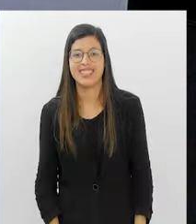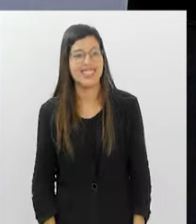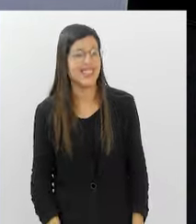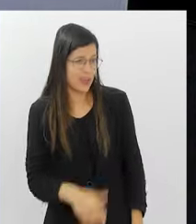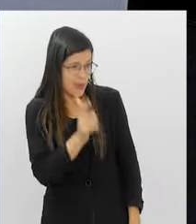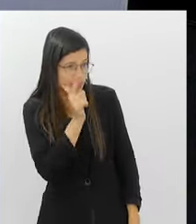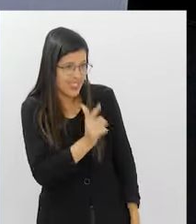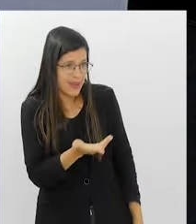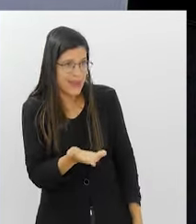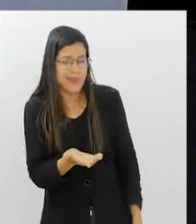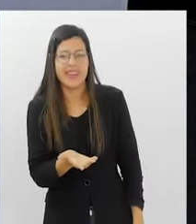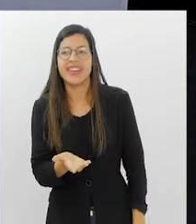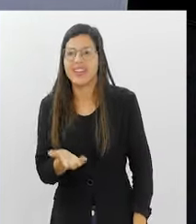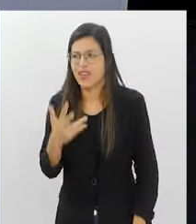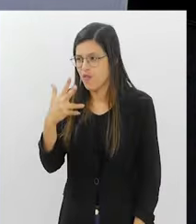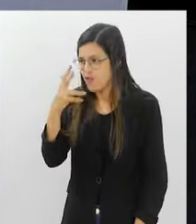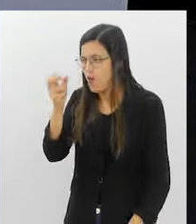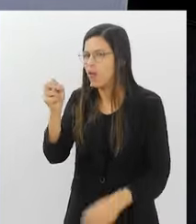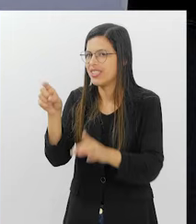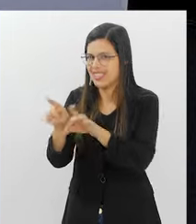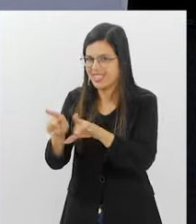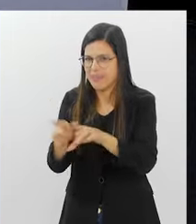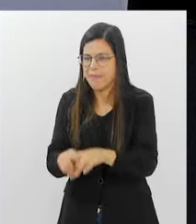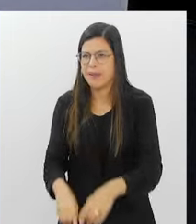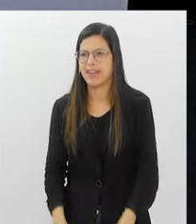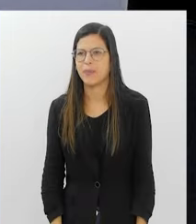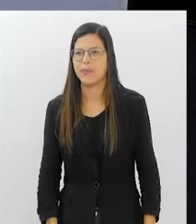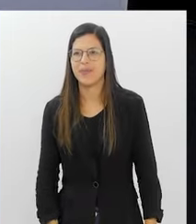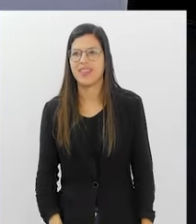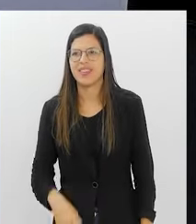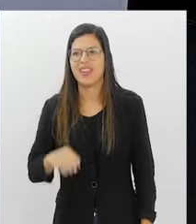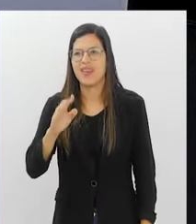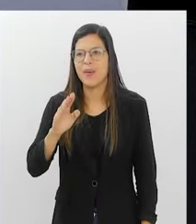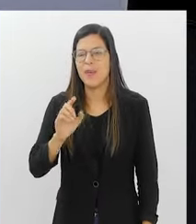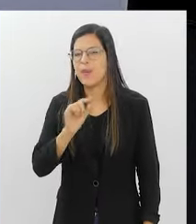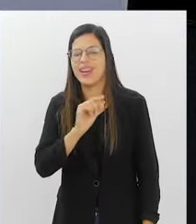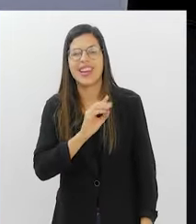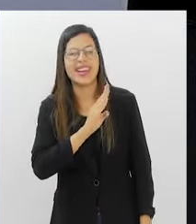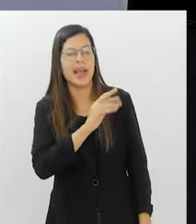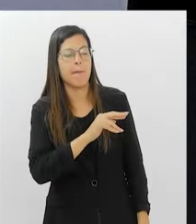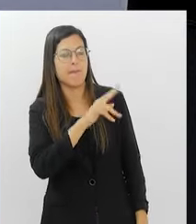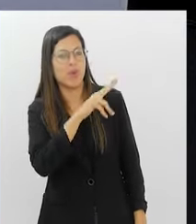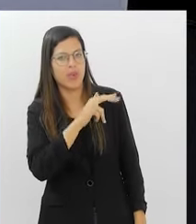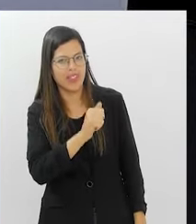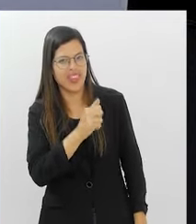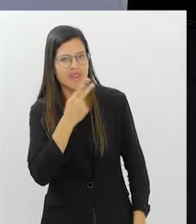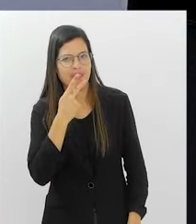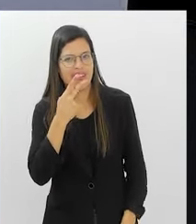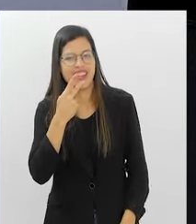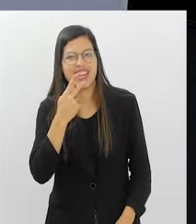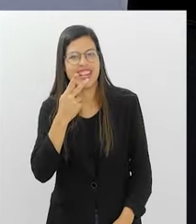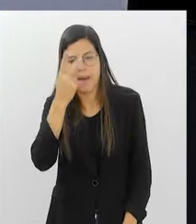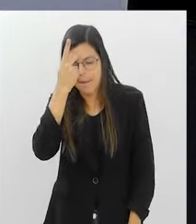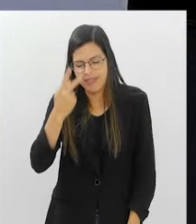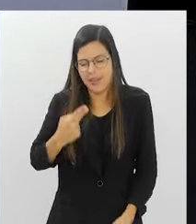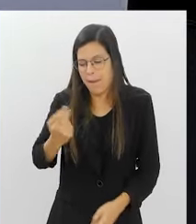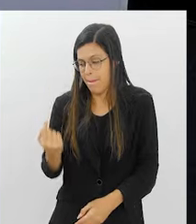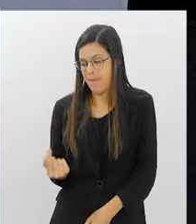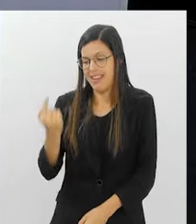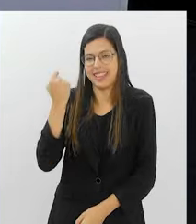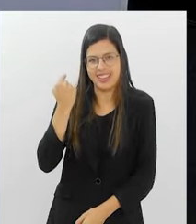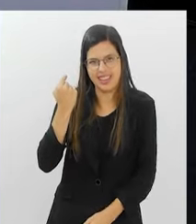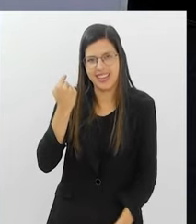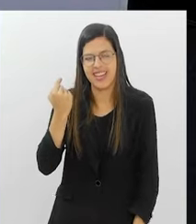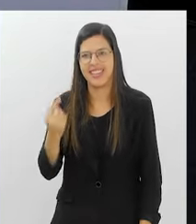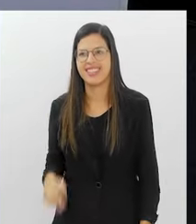deu né e é e força guerreira O que que a Bruna Bruninha eu diria pra Bruninha o